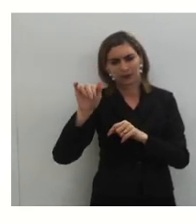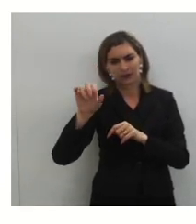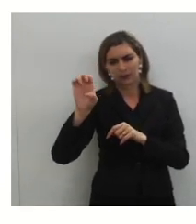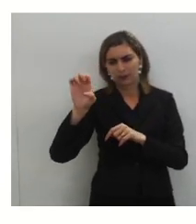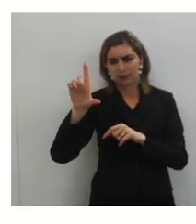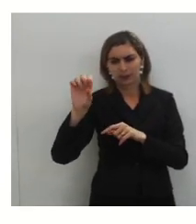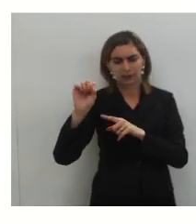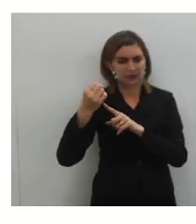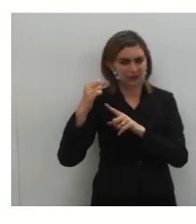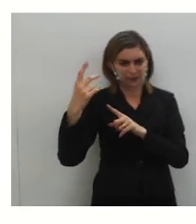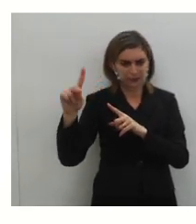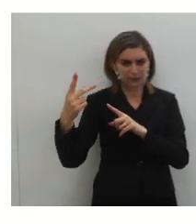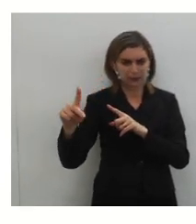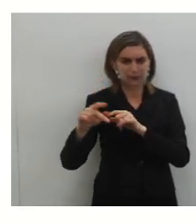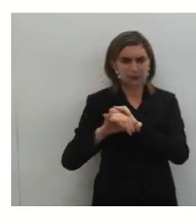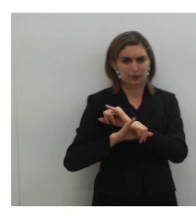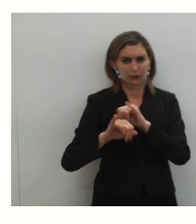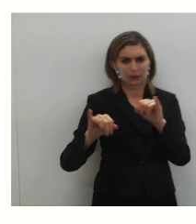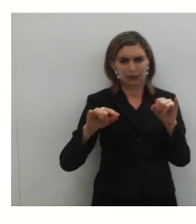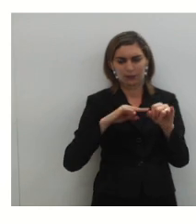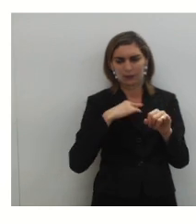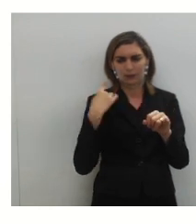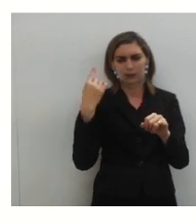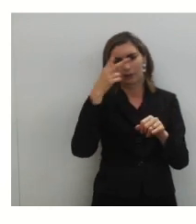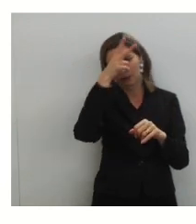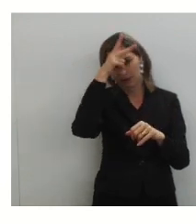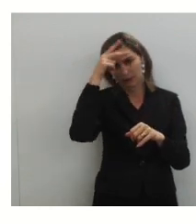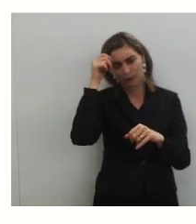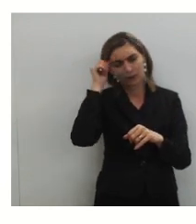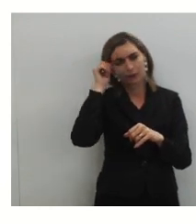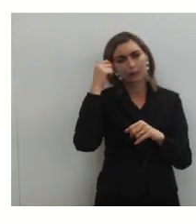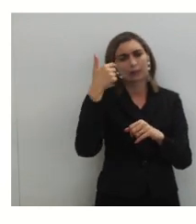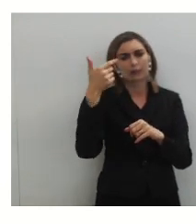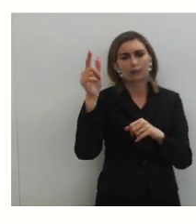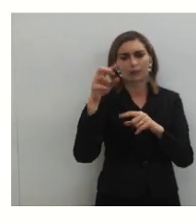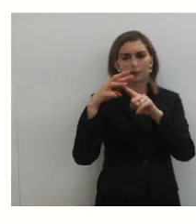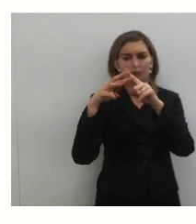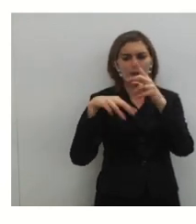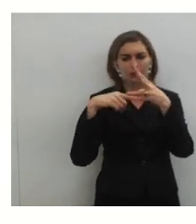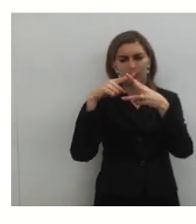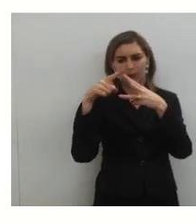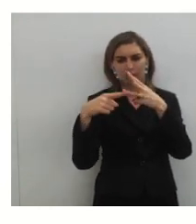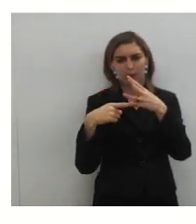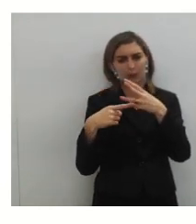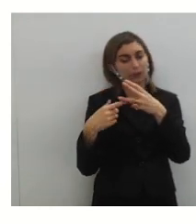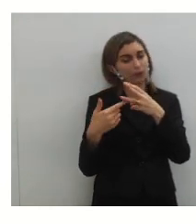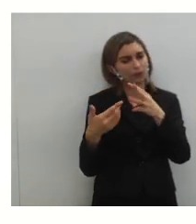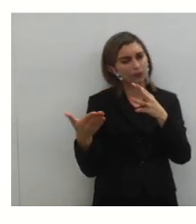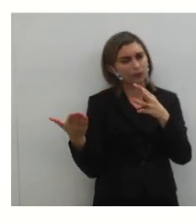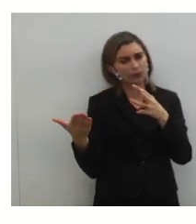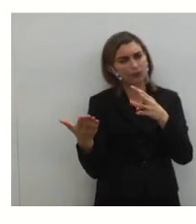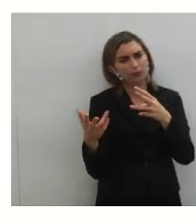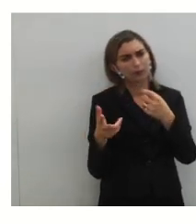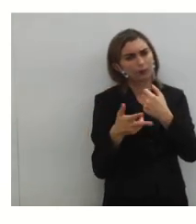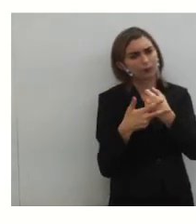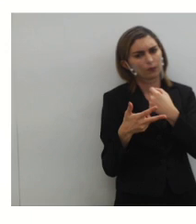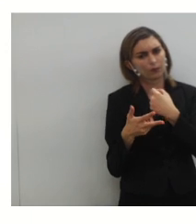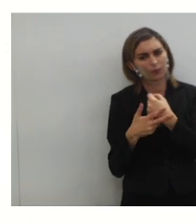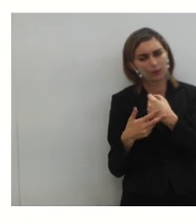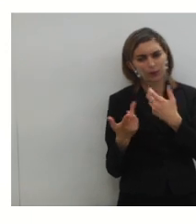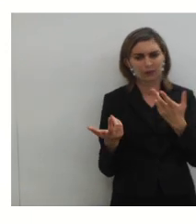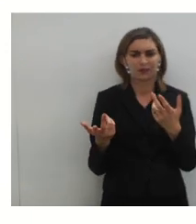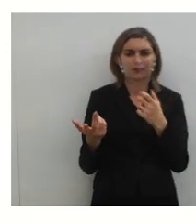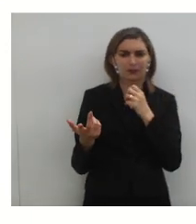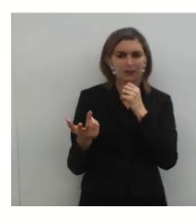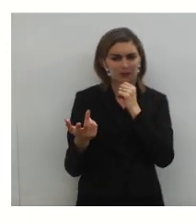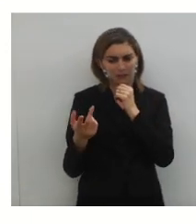que é o caso aí, anunciaram a morte do prefeito. Esses outros três casos, quando o verbo, que é o caso